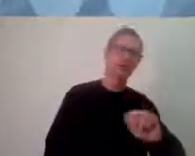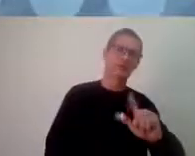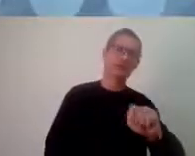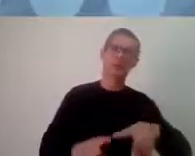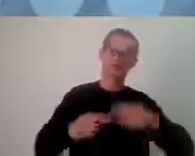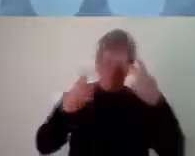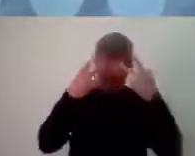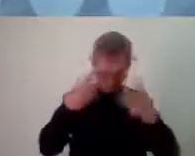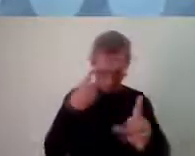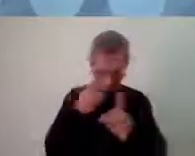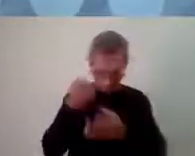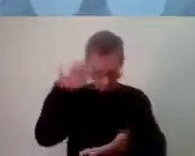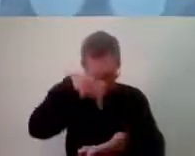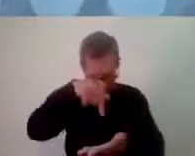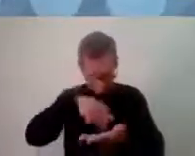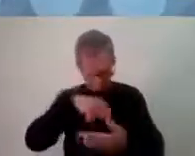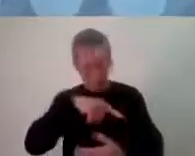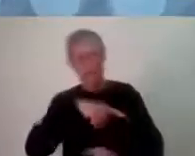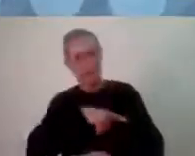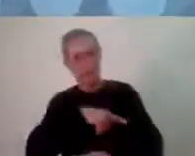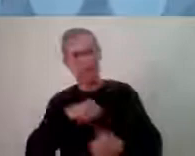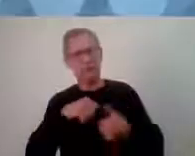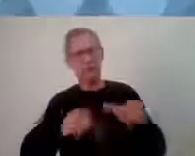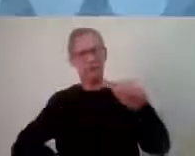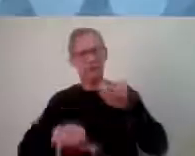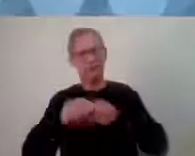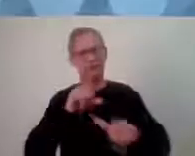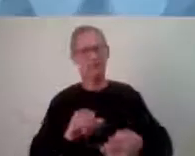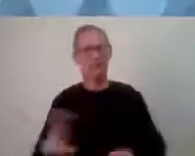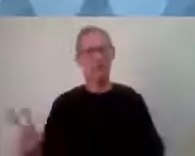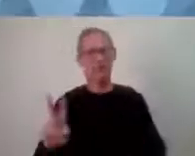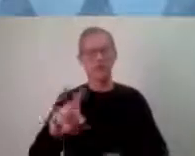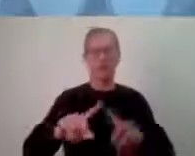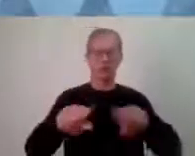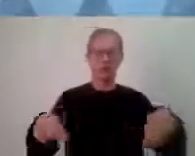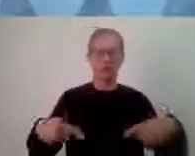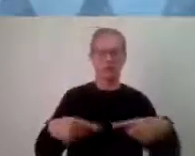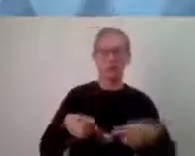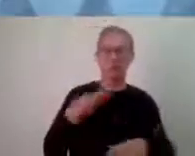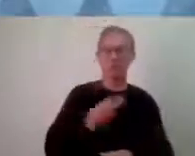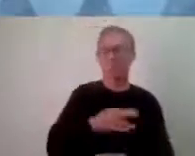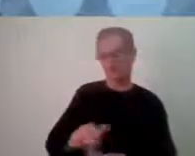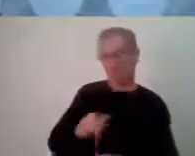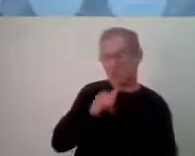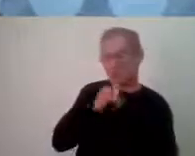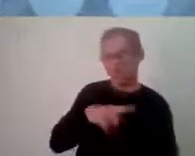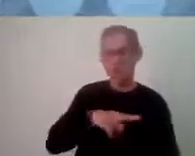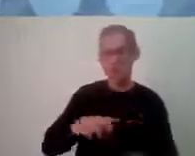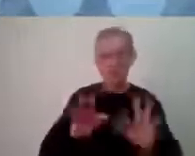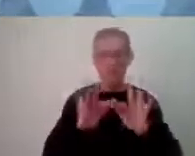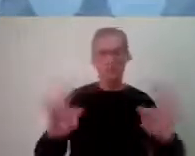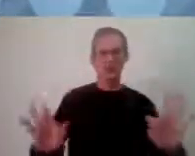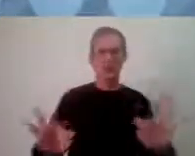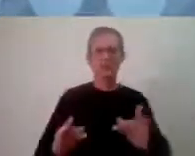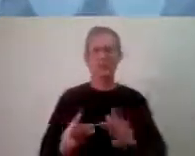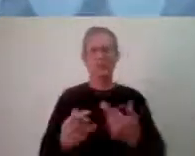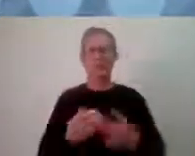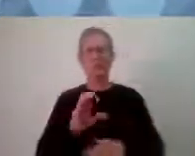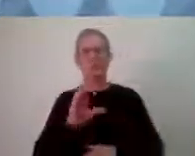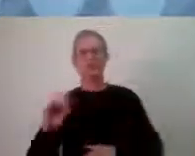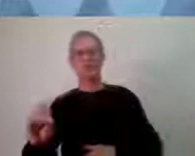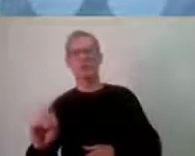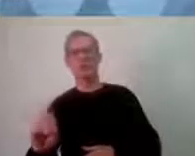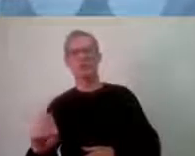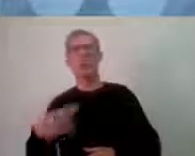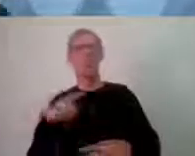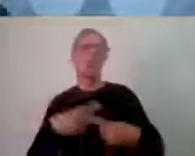o ponto, né, que você está tendo aí essa mudança do valor da área, como foi no nosso caso? Você pega a função iguala a 0 nesse